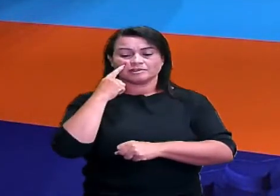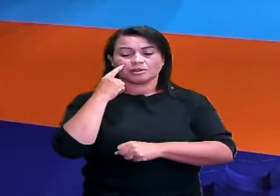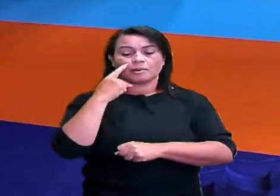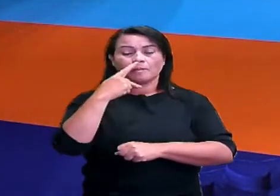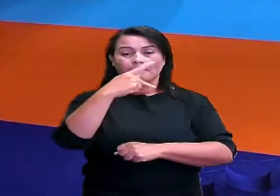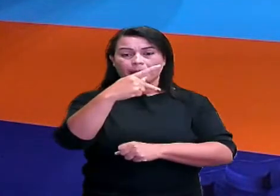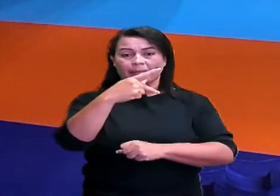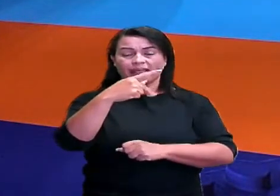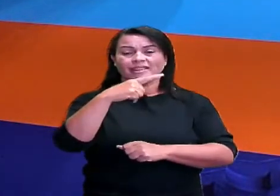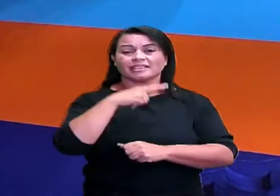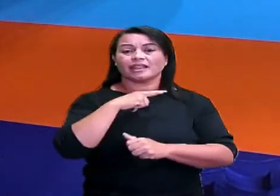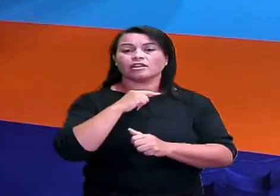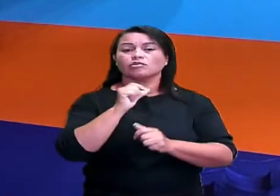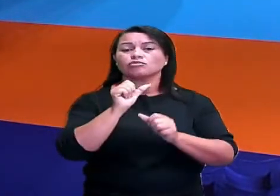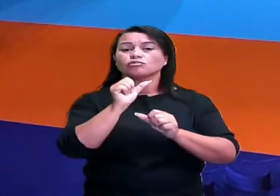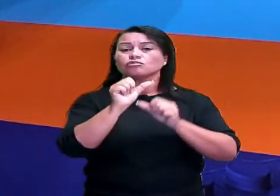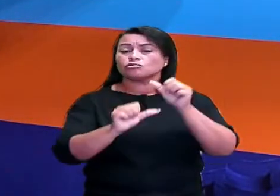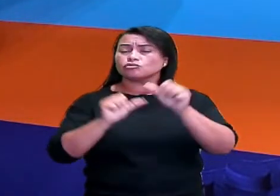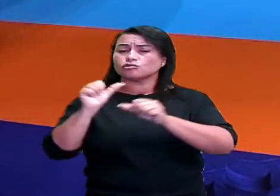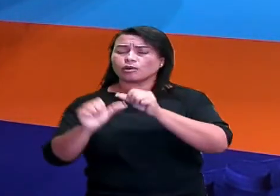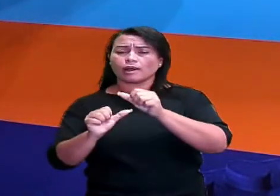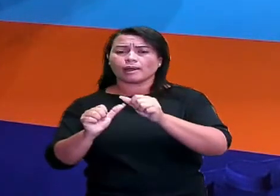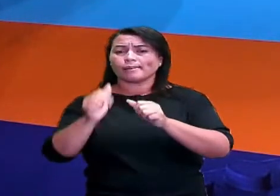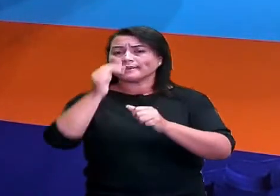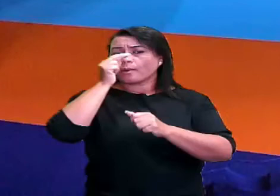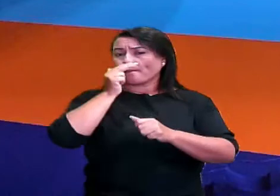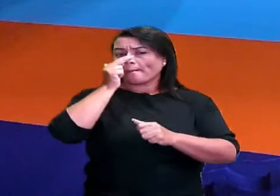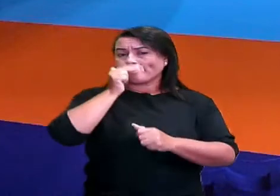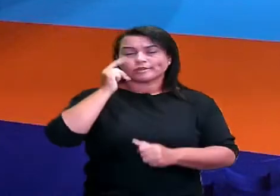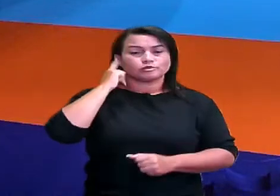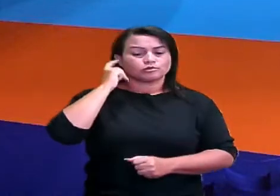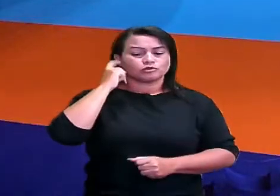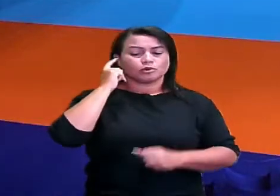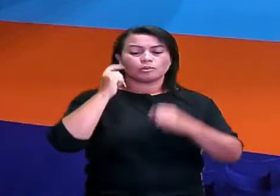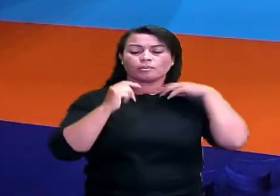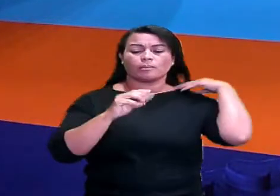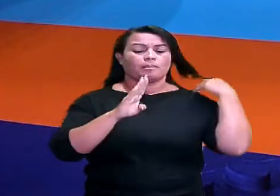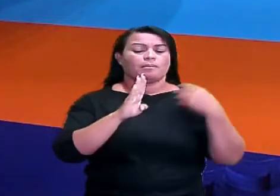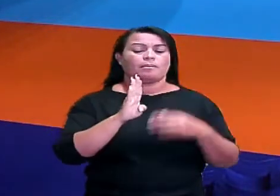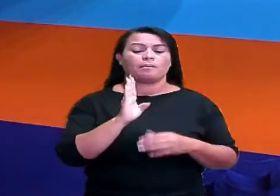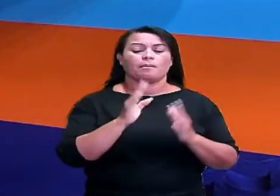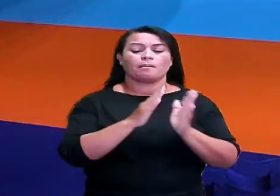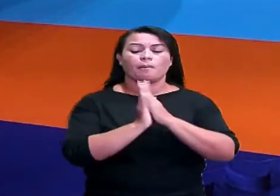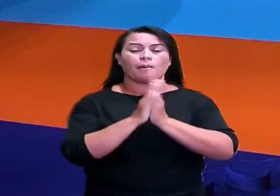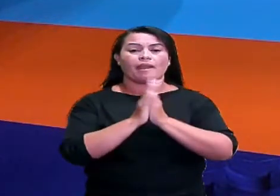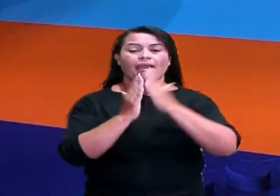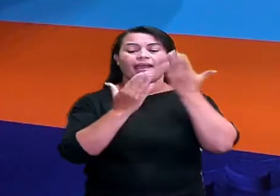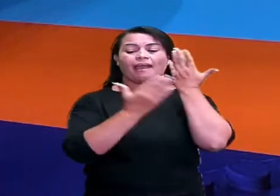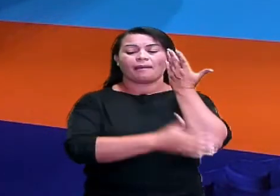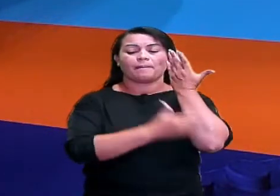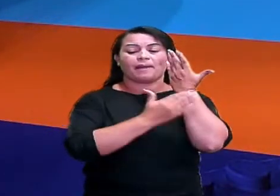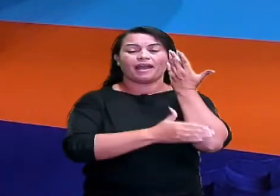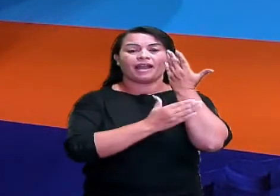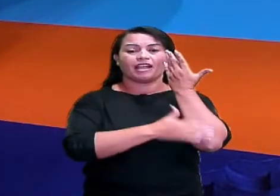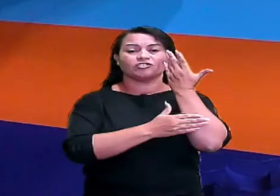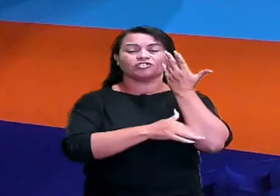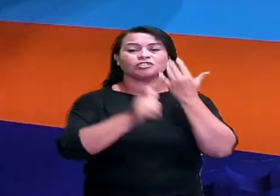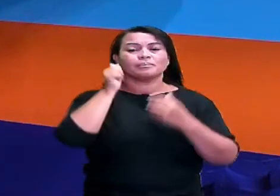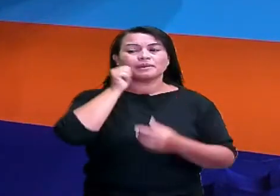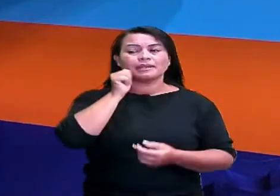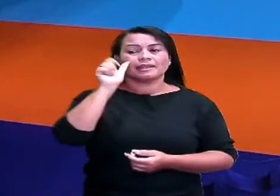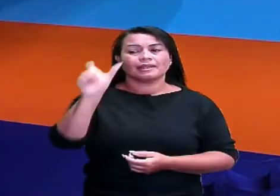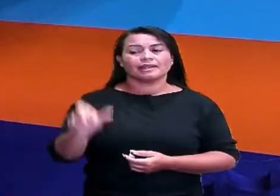e mesmo assim eles apresentam o mesmo som, não muda. Boneca, abacaxi,